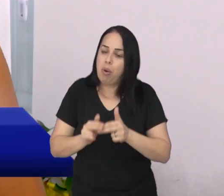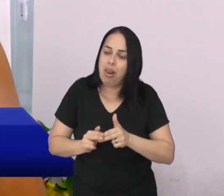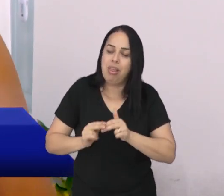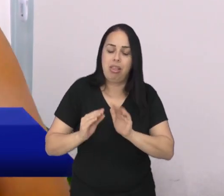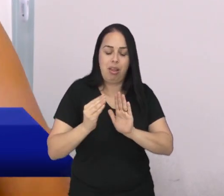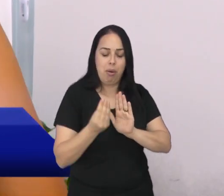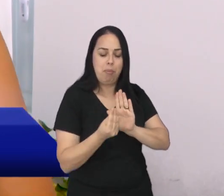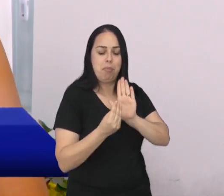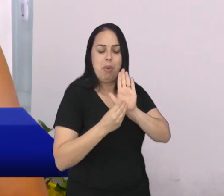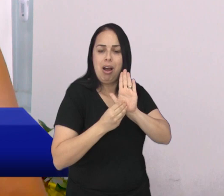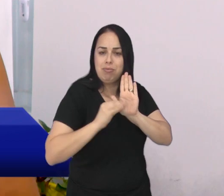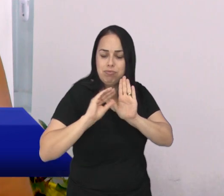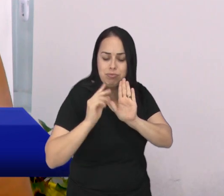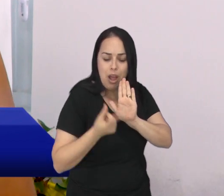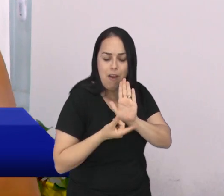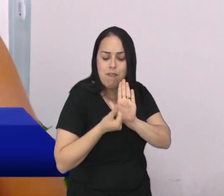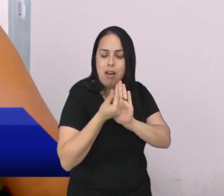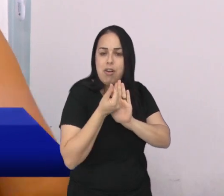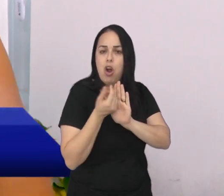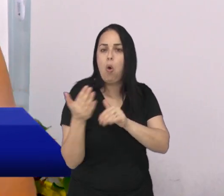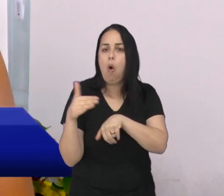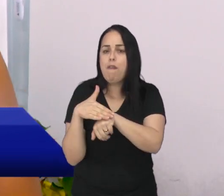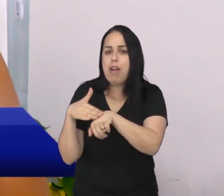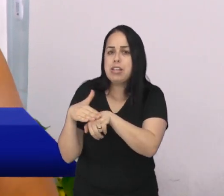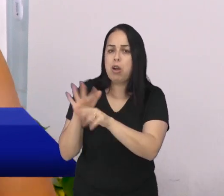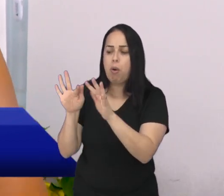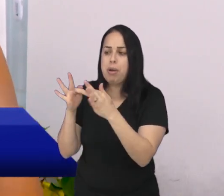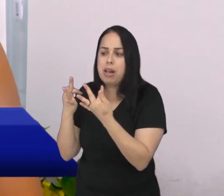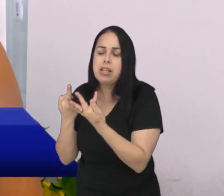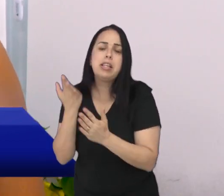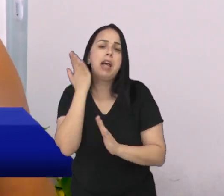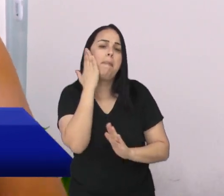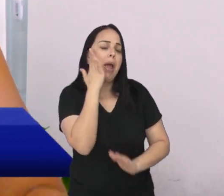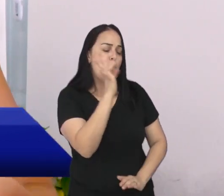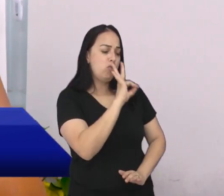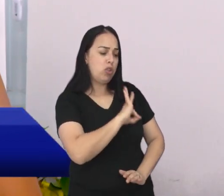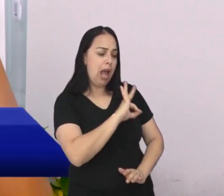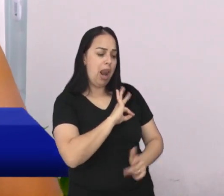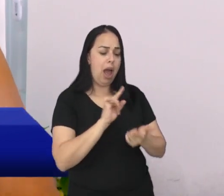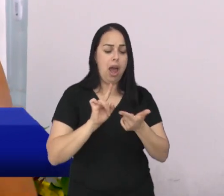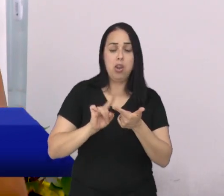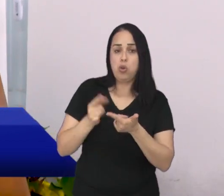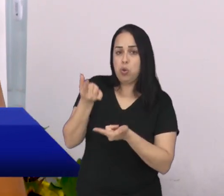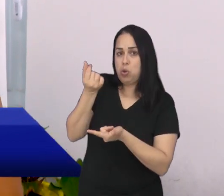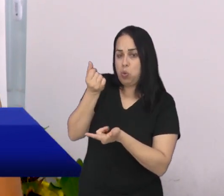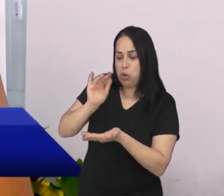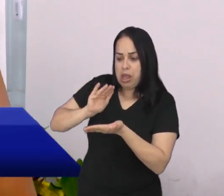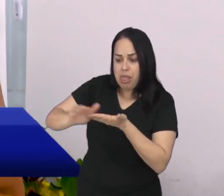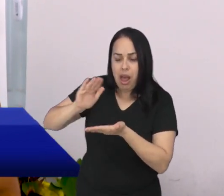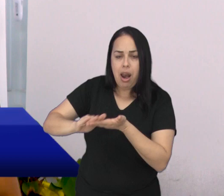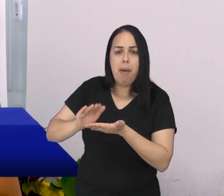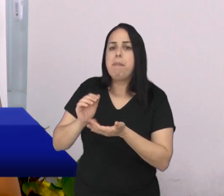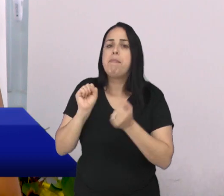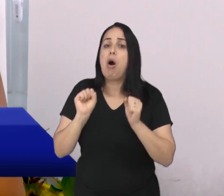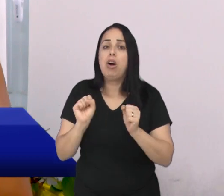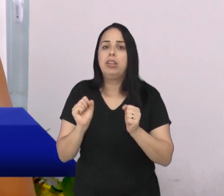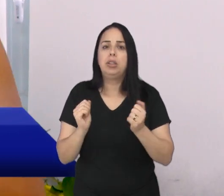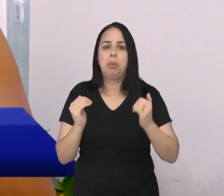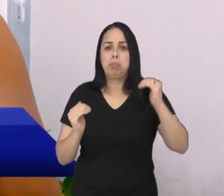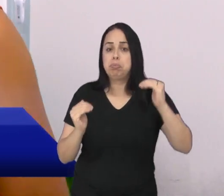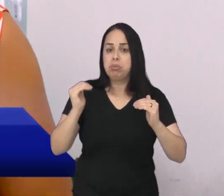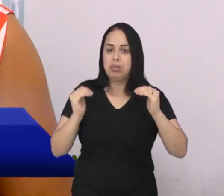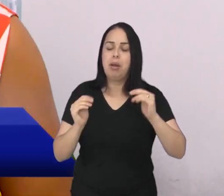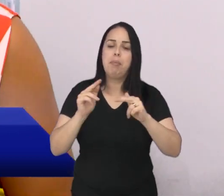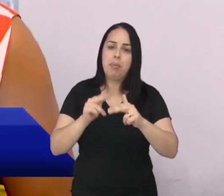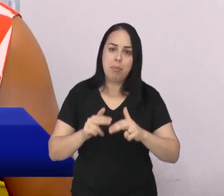orçamento familiar, conversar com todos de casa, saber certinho quanto ganha, quanto pode gastar. E sobre este assunto, então, eu